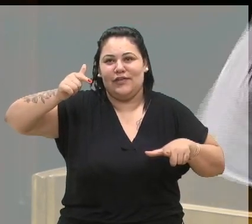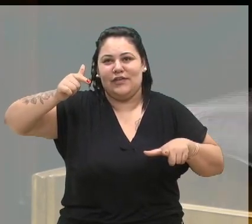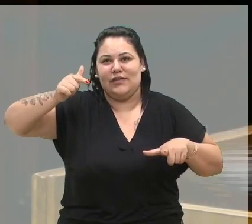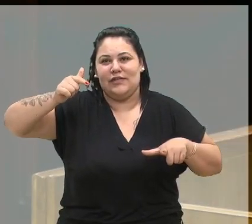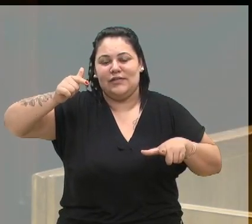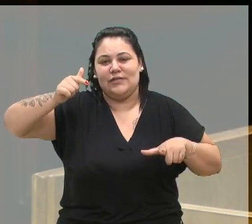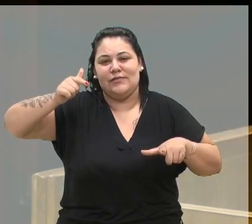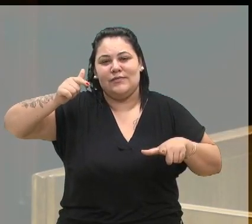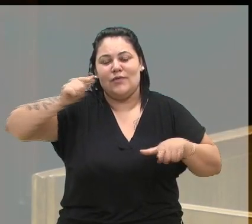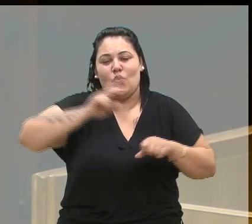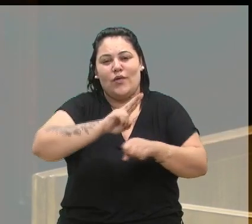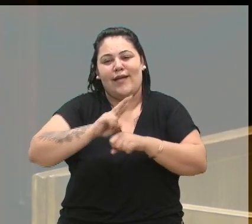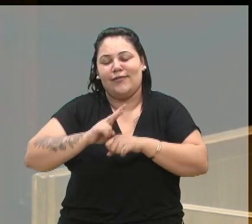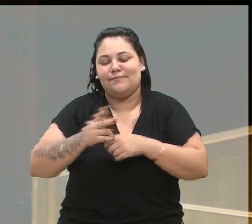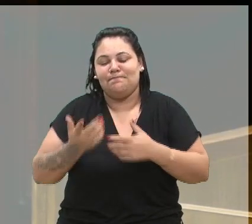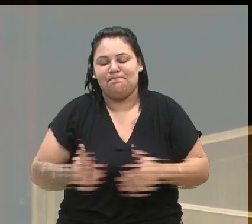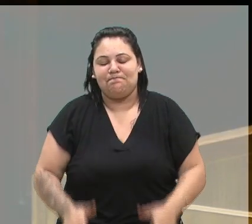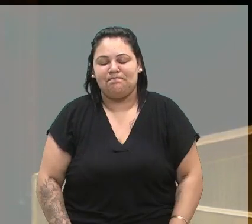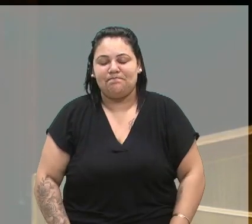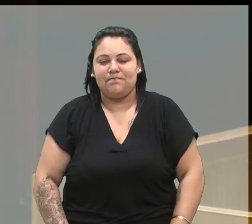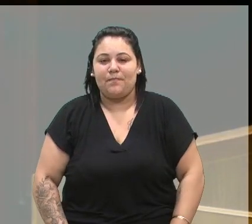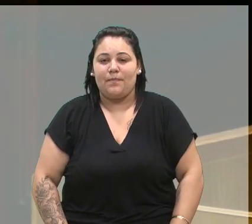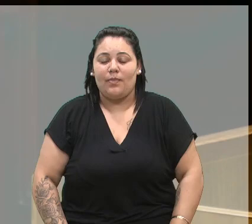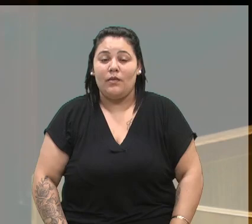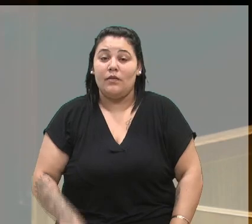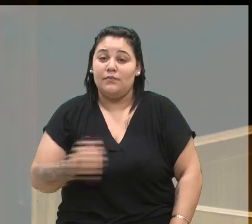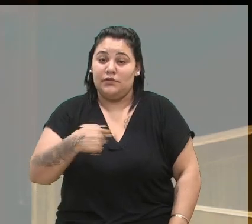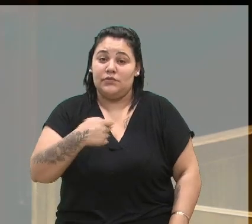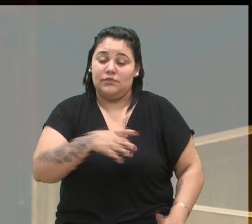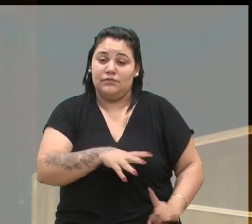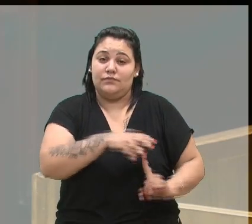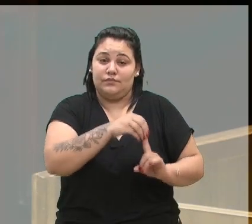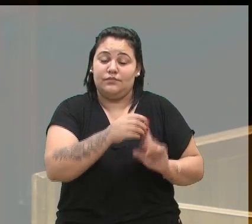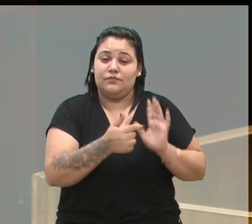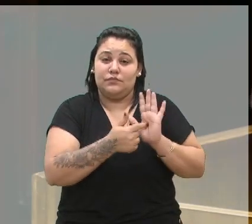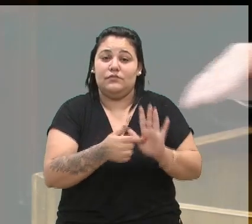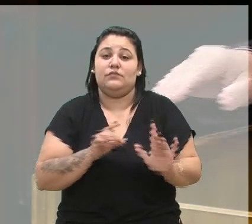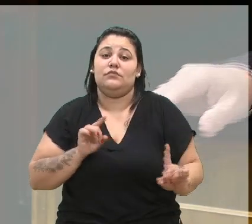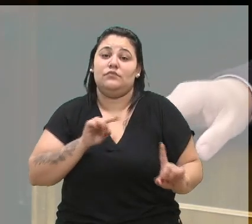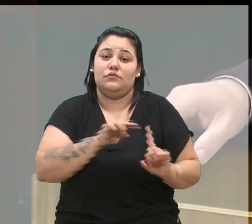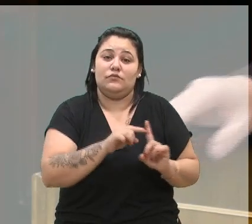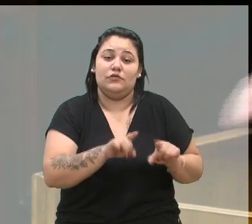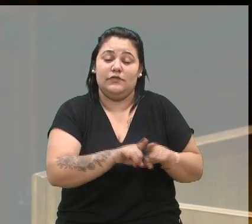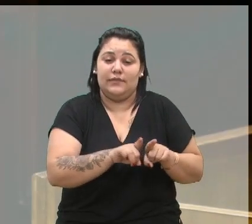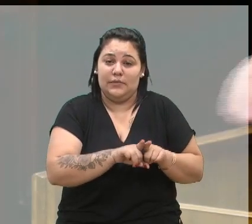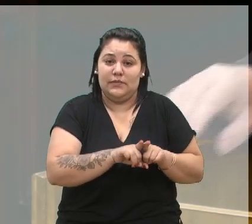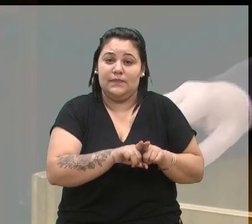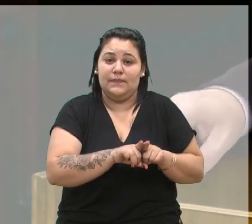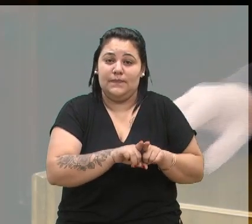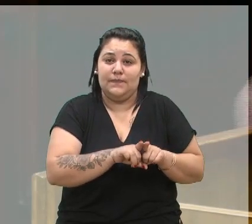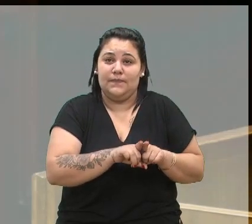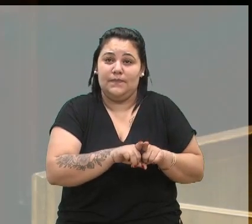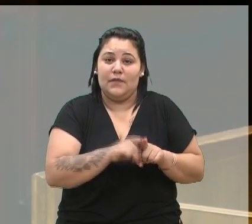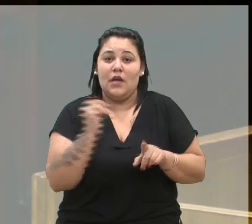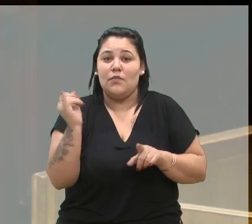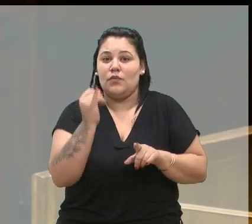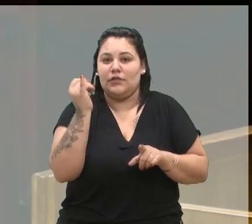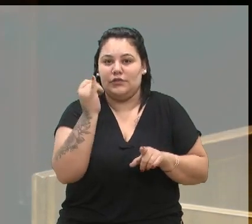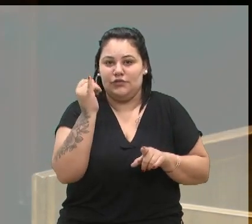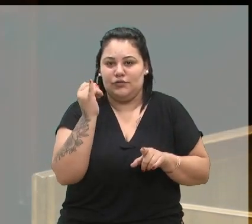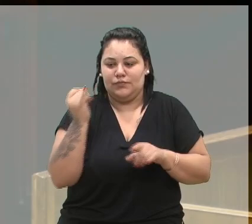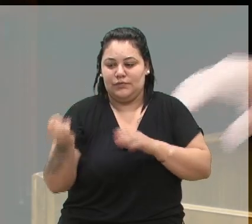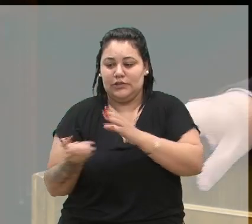descoberto. Foram destacados como objetivos fundamentais para a criação do